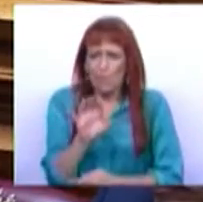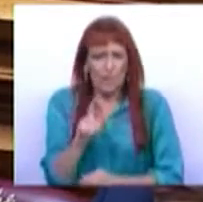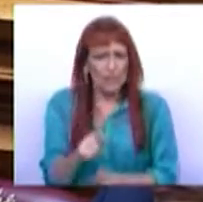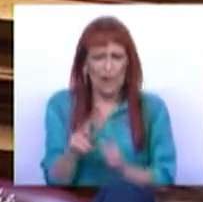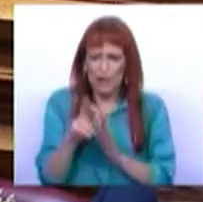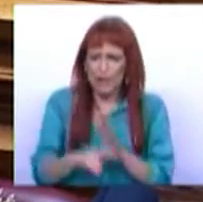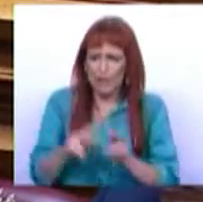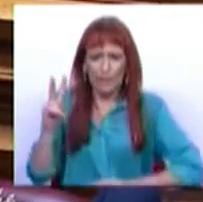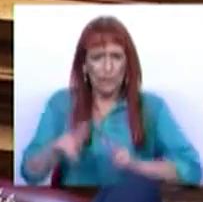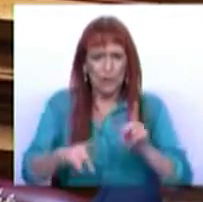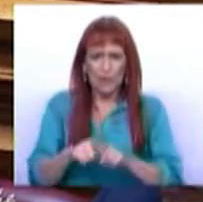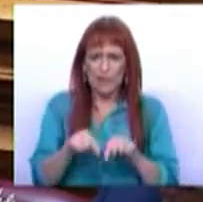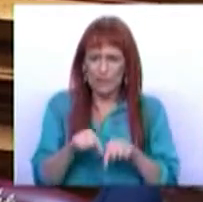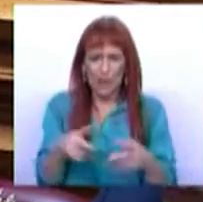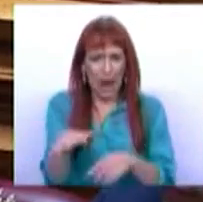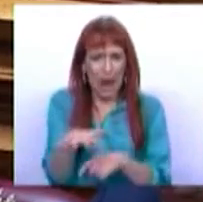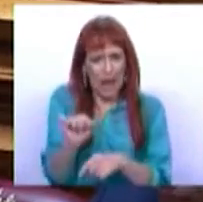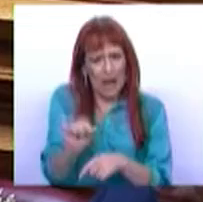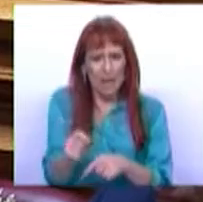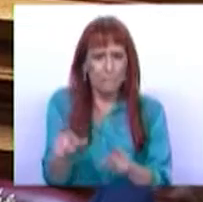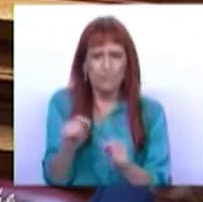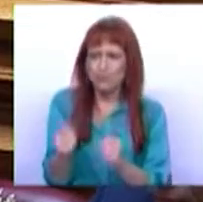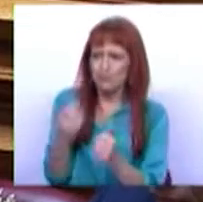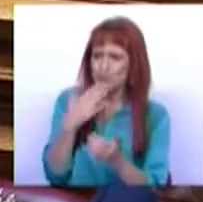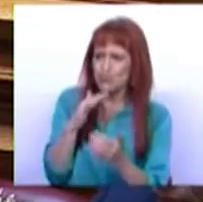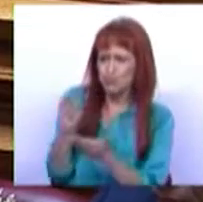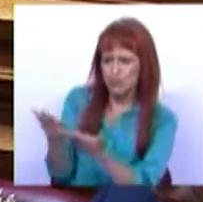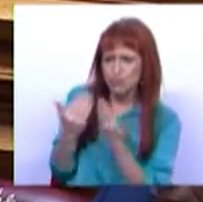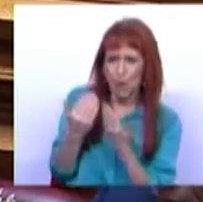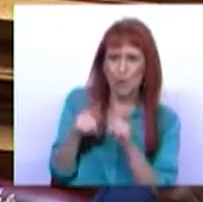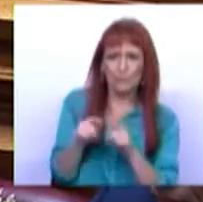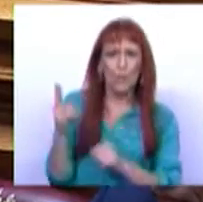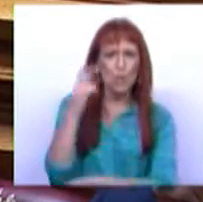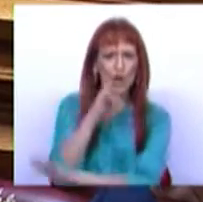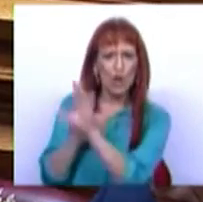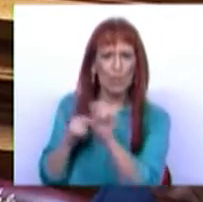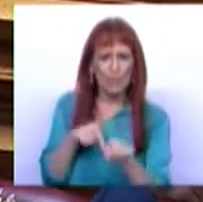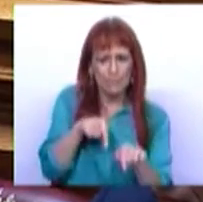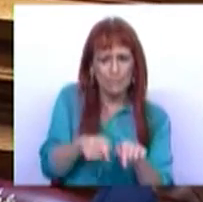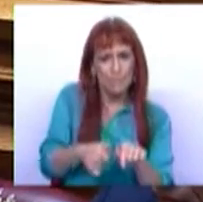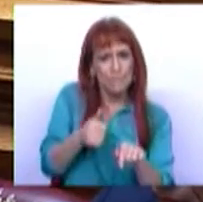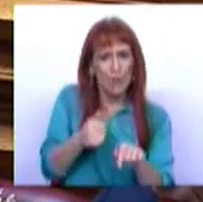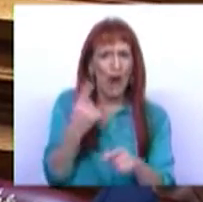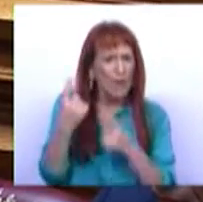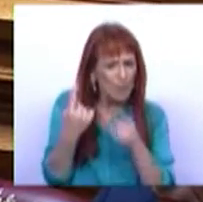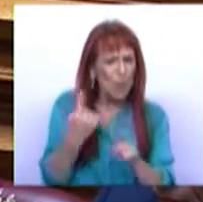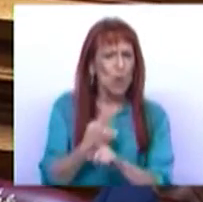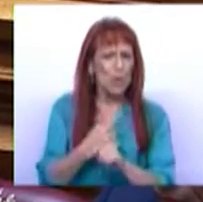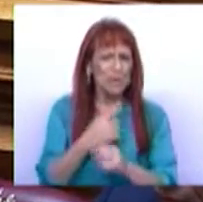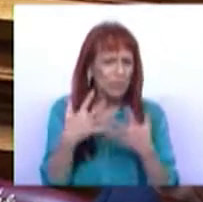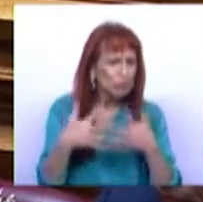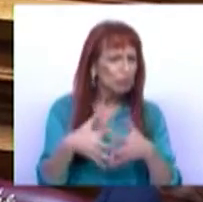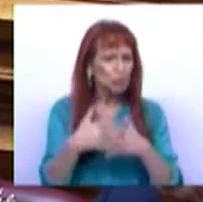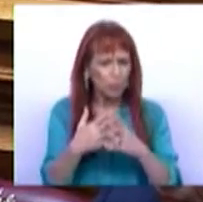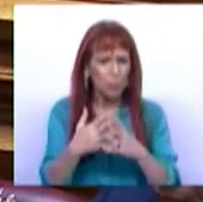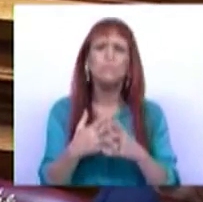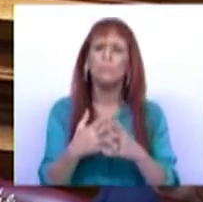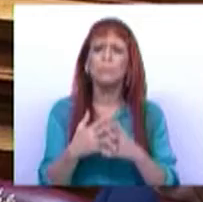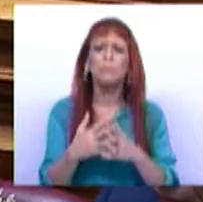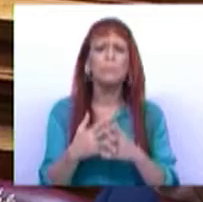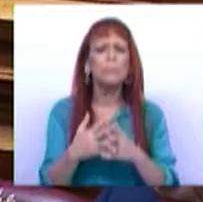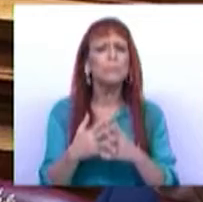com o regime fiscal neste domínio mais atrativo da União Europeia. Tem alguma coisa de estruturante?